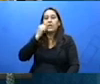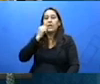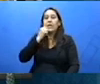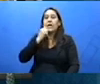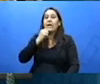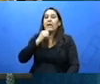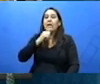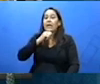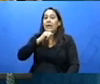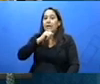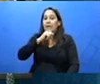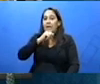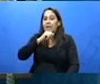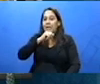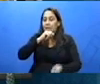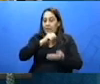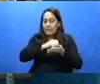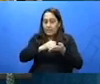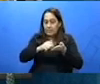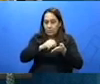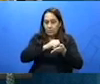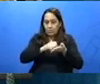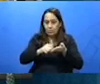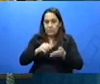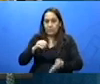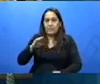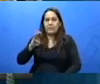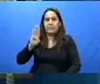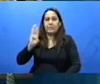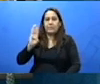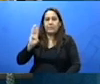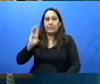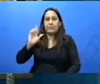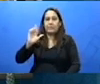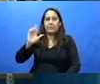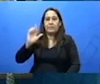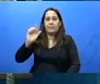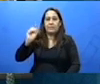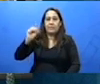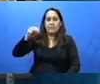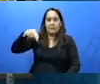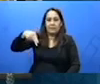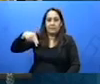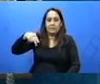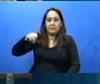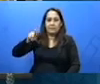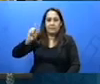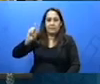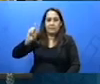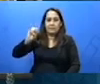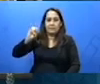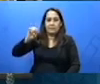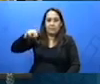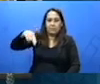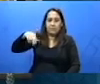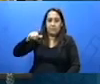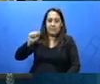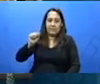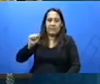Blandina Franco nasceu na nossa cidade